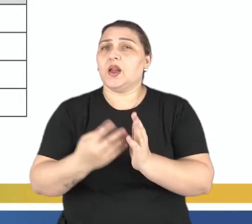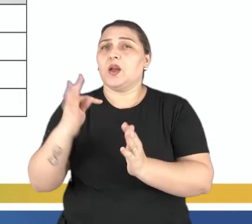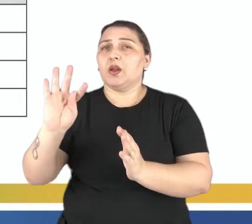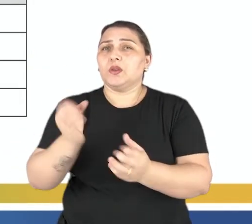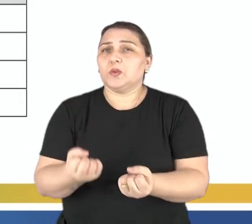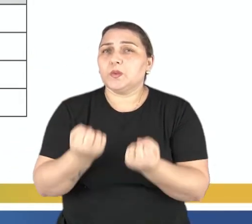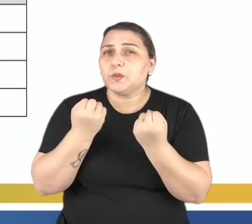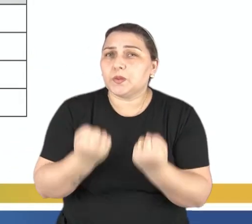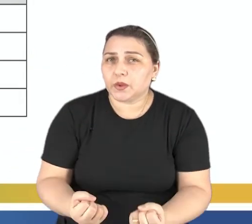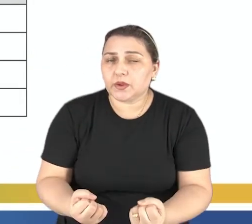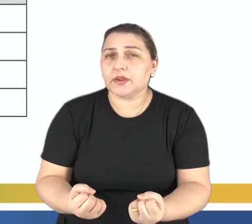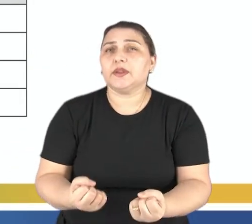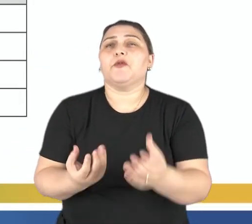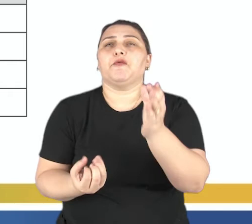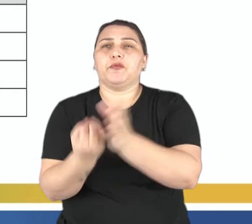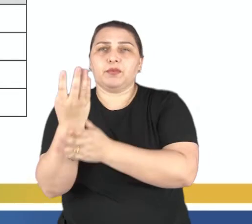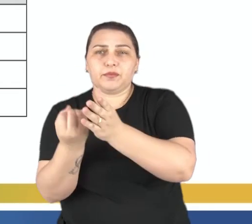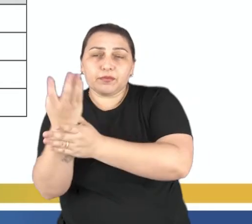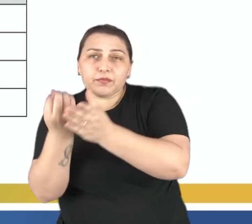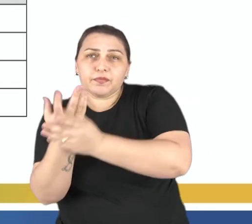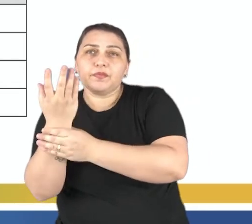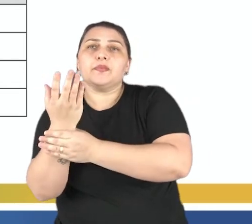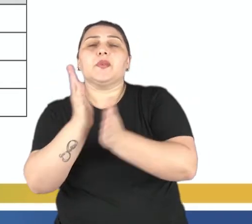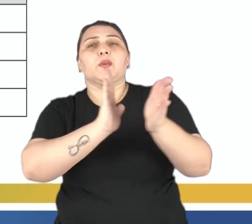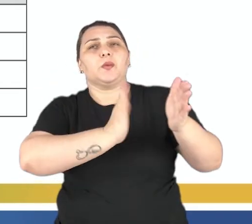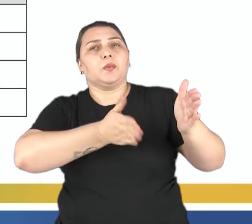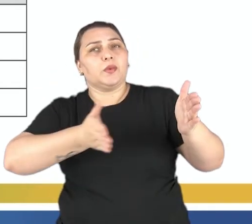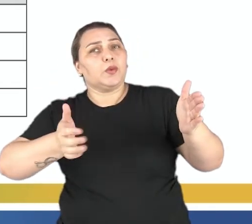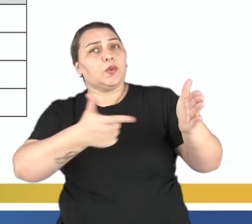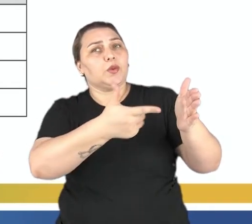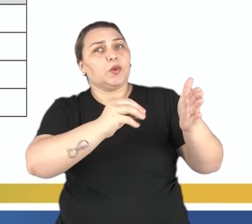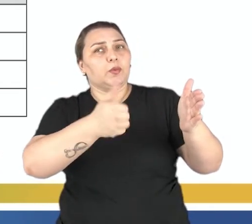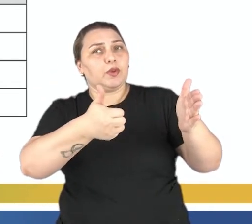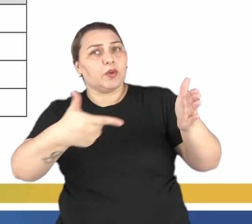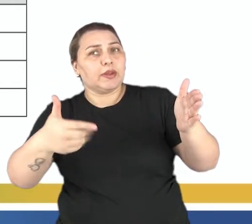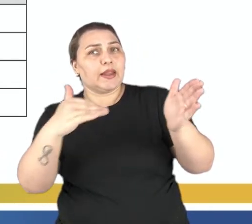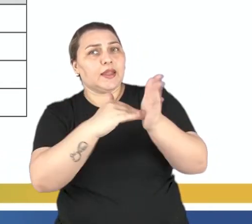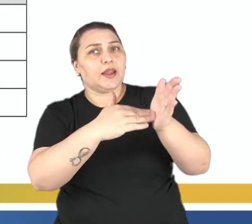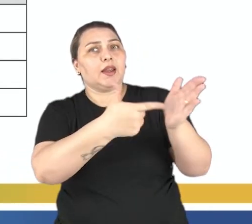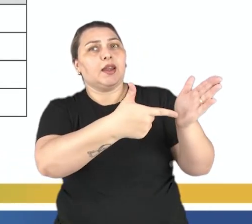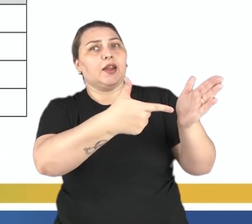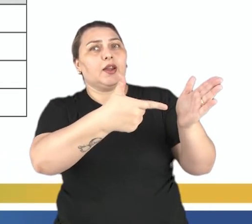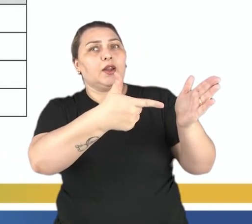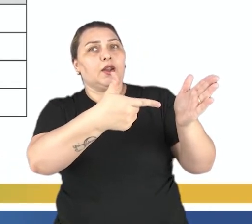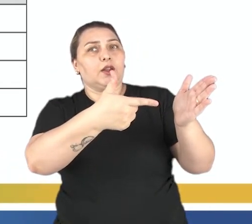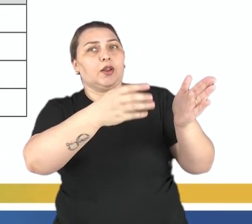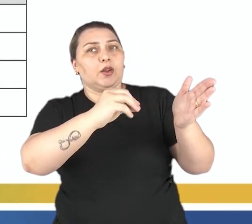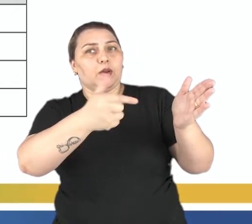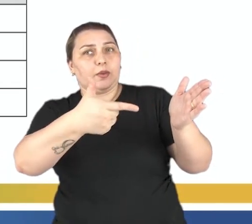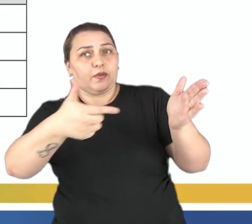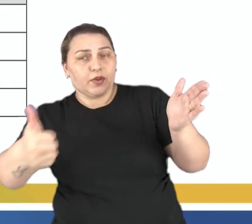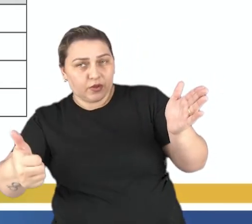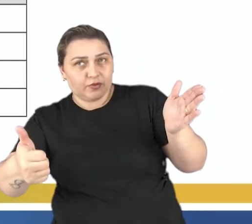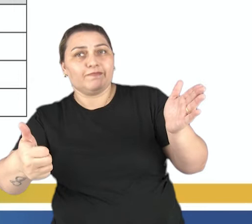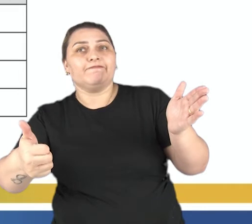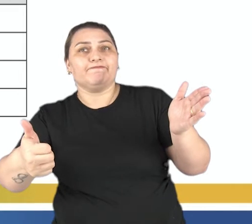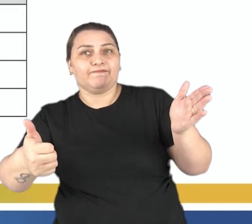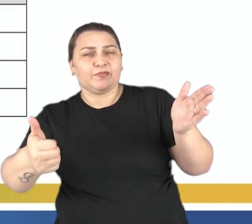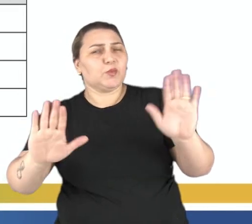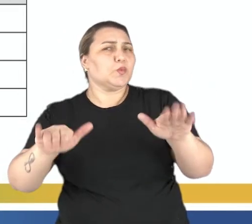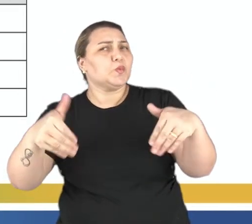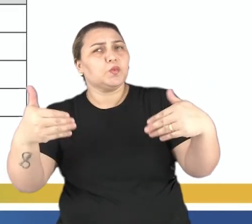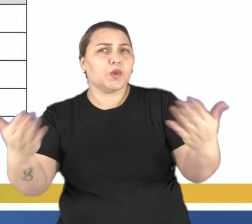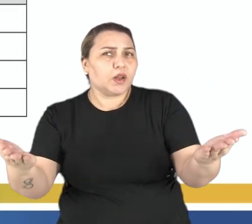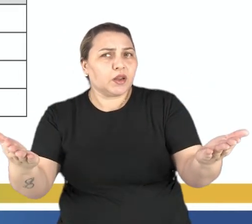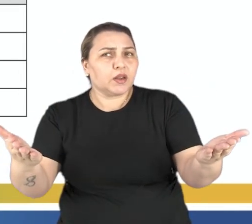toneladas que deverá ser produzida no período de 2012 a 2021 será de